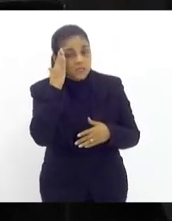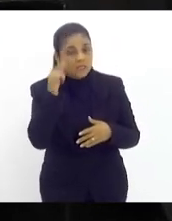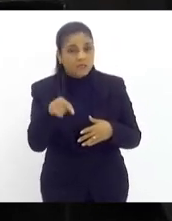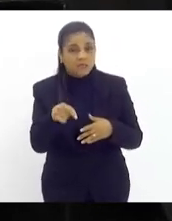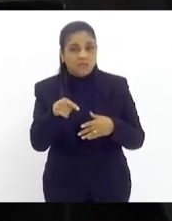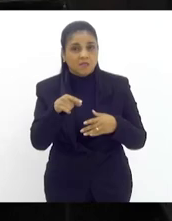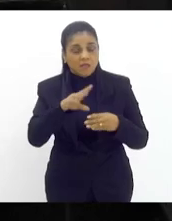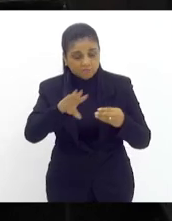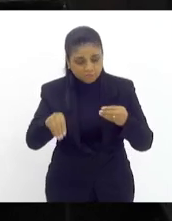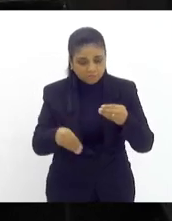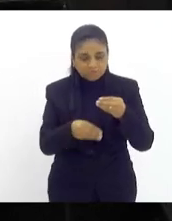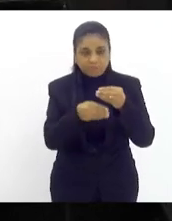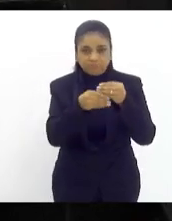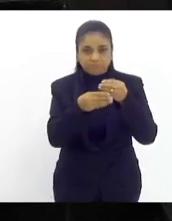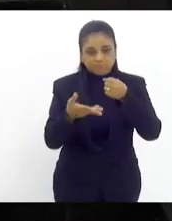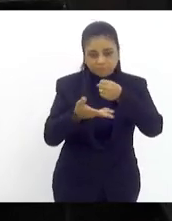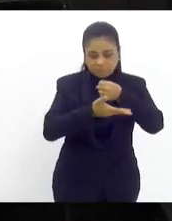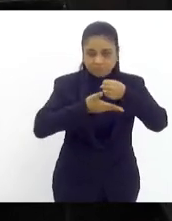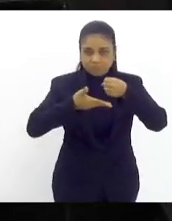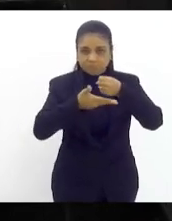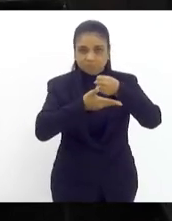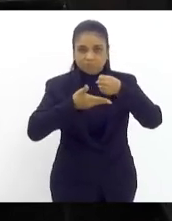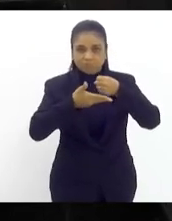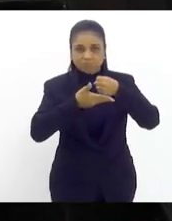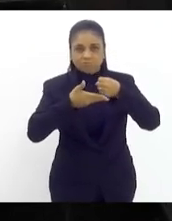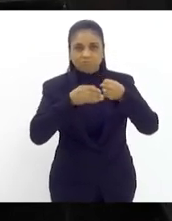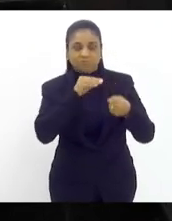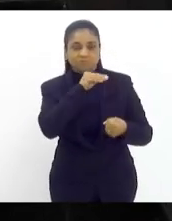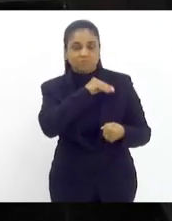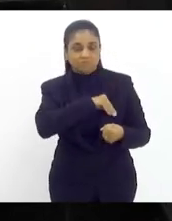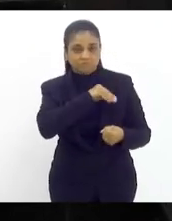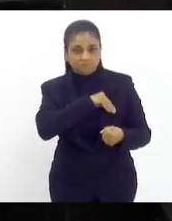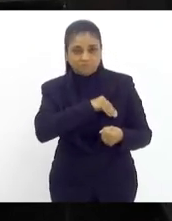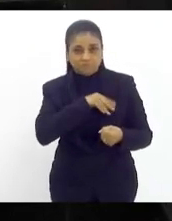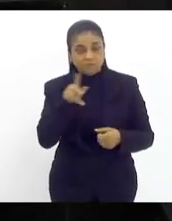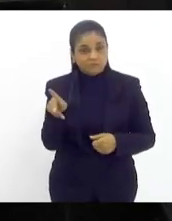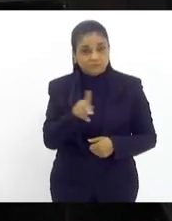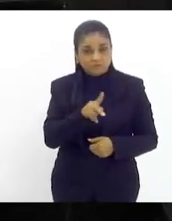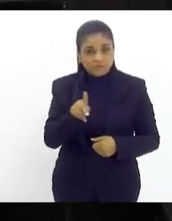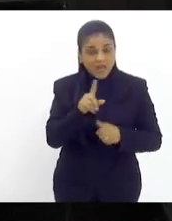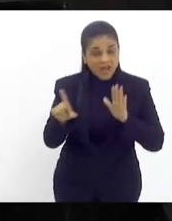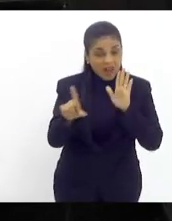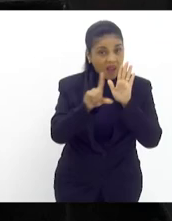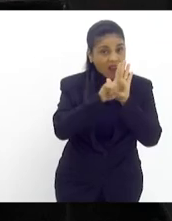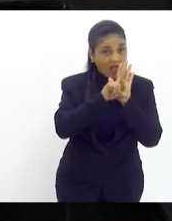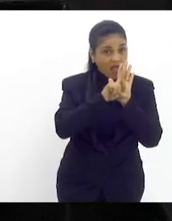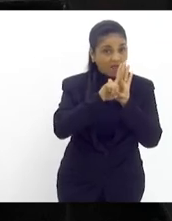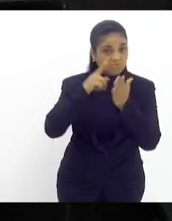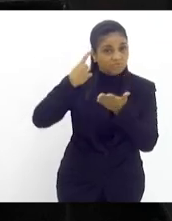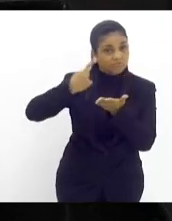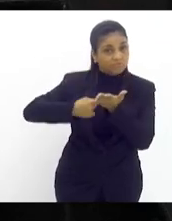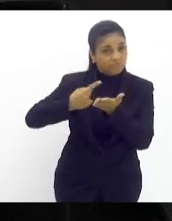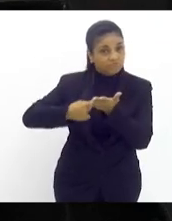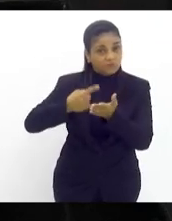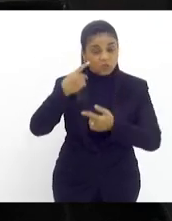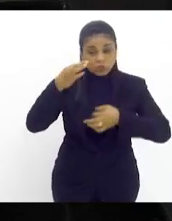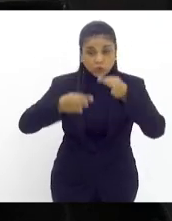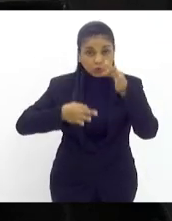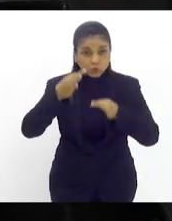implementação do piso Nacional do magistério era o cumprimento de uma lei e medida de justiça e valorização